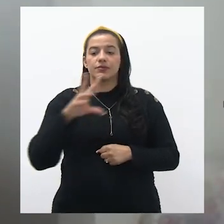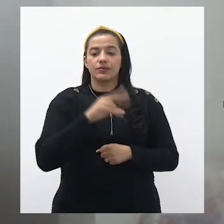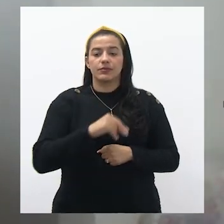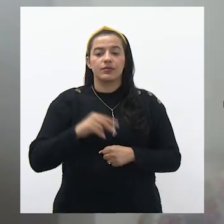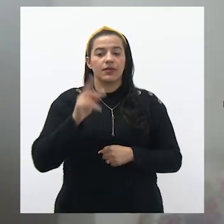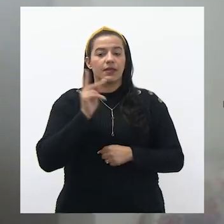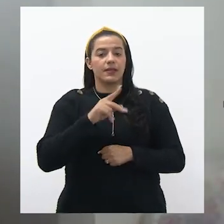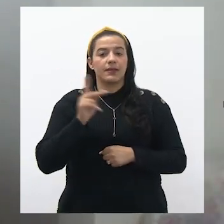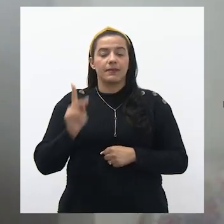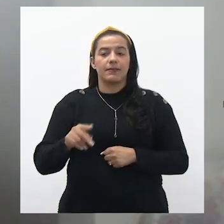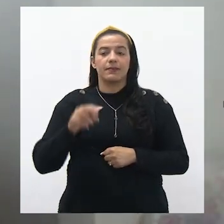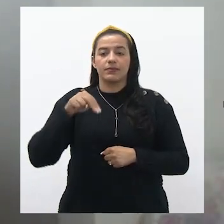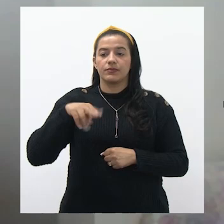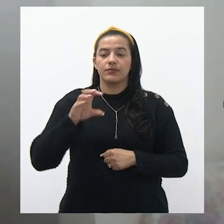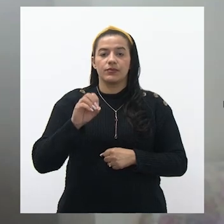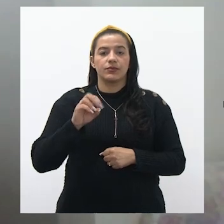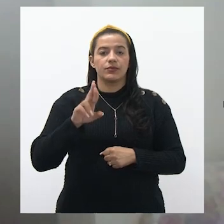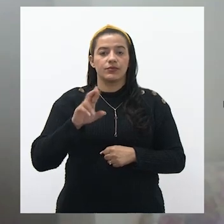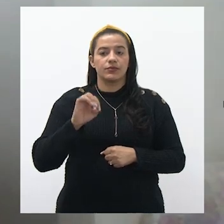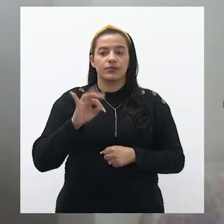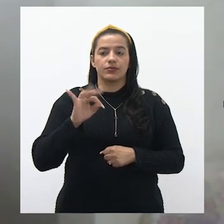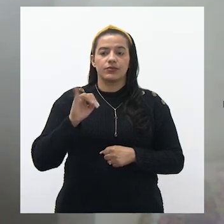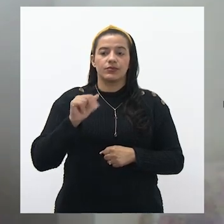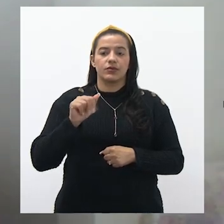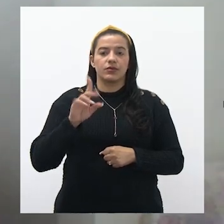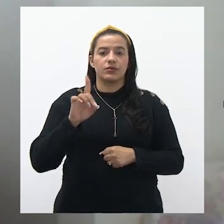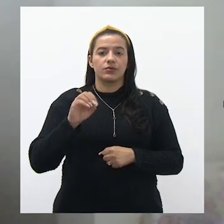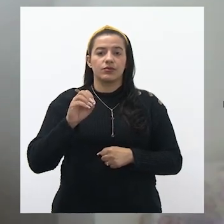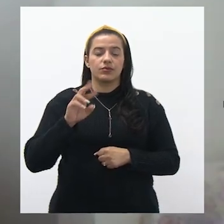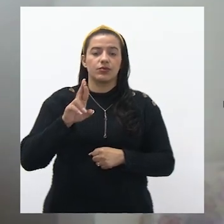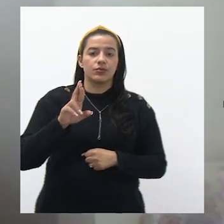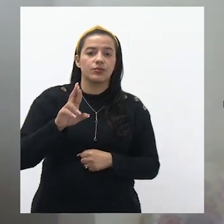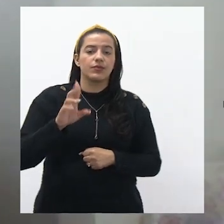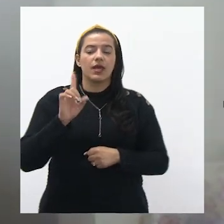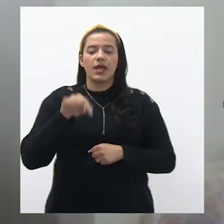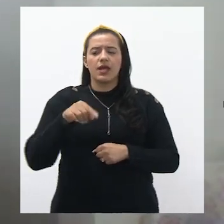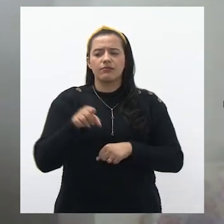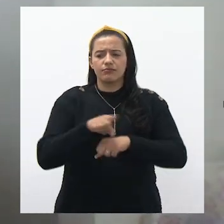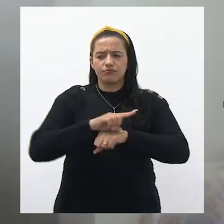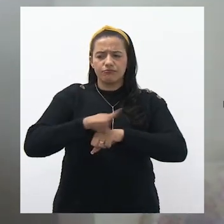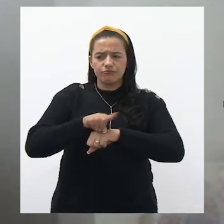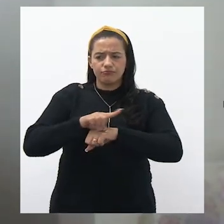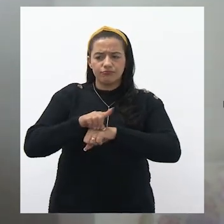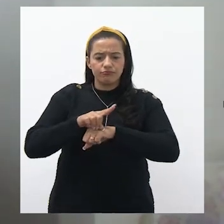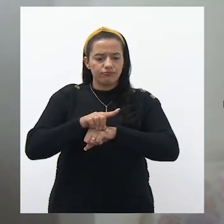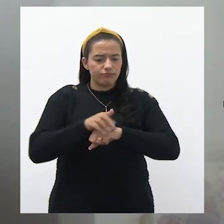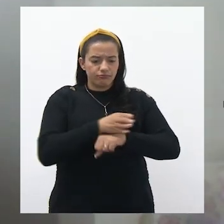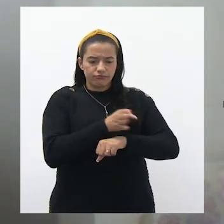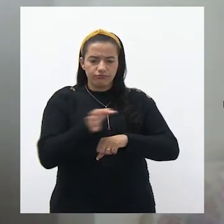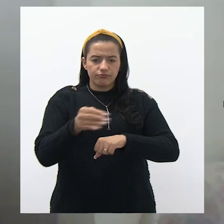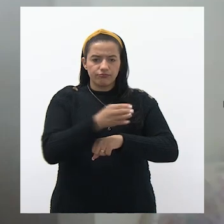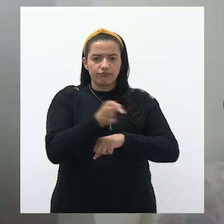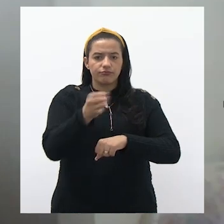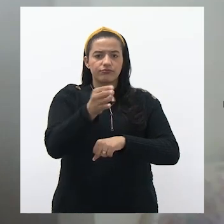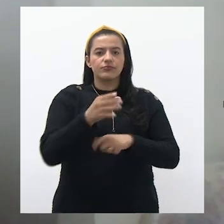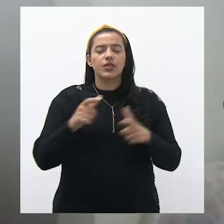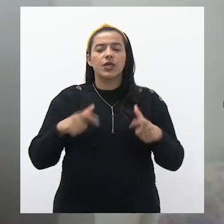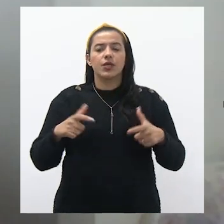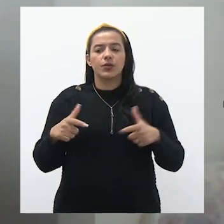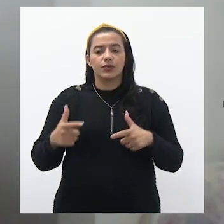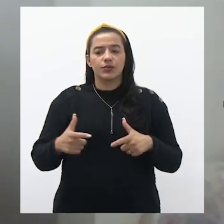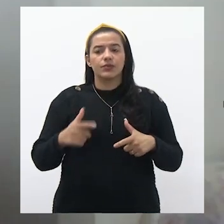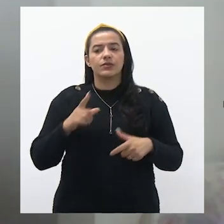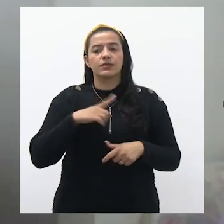palavra norteador é muito importante, né? Porque ela, de fato, a bússola vai nortear esse nosso caminho. E aí tem